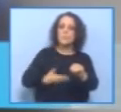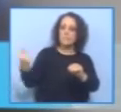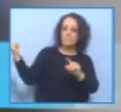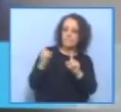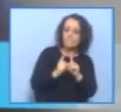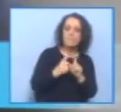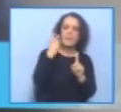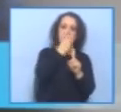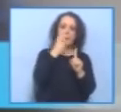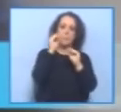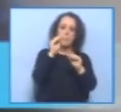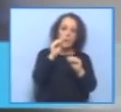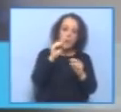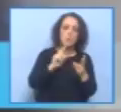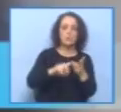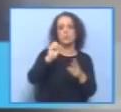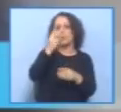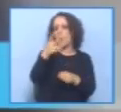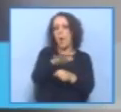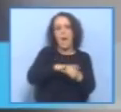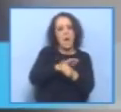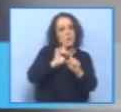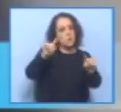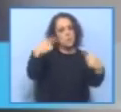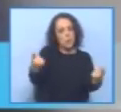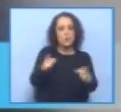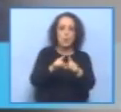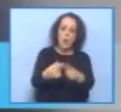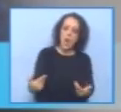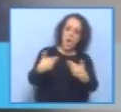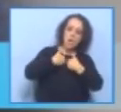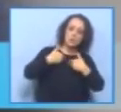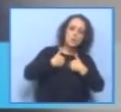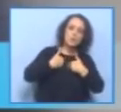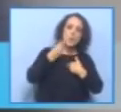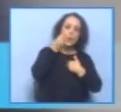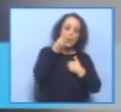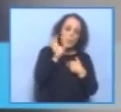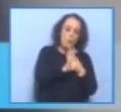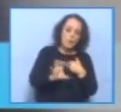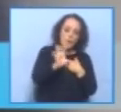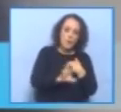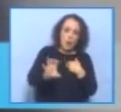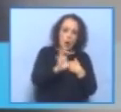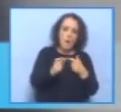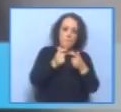da fala ou noutra área, que nos ajudem aqui a encontrar linguagens e pontos